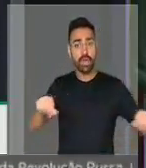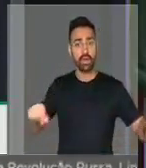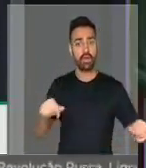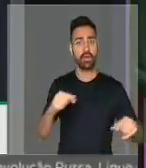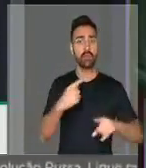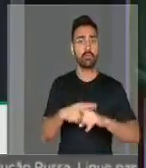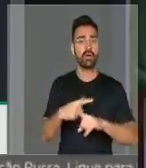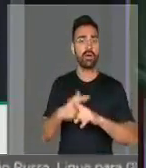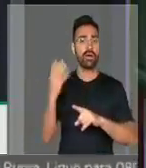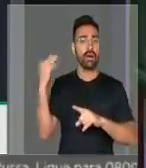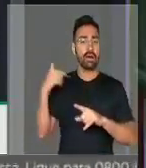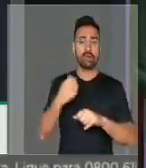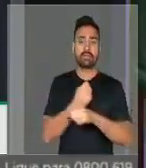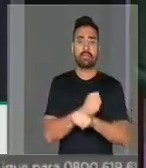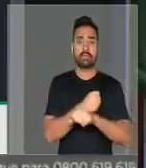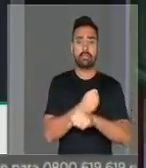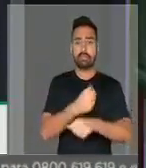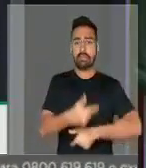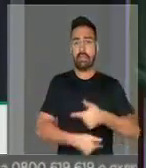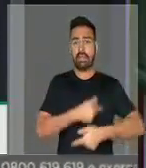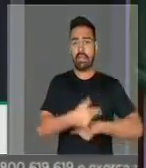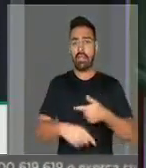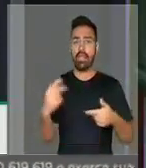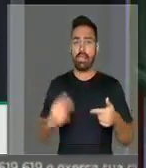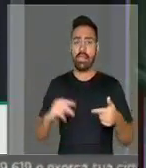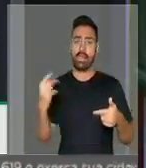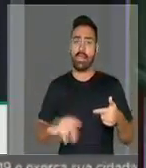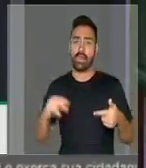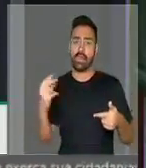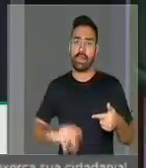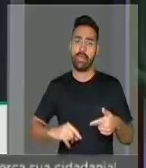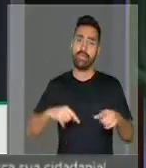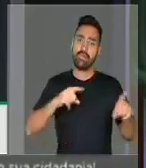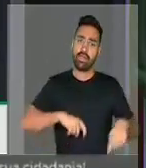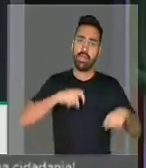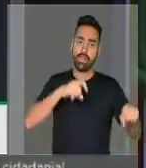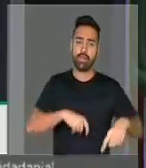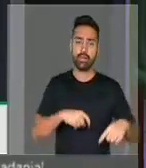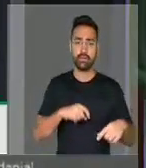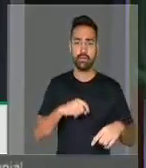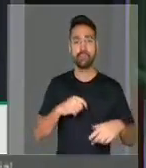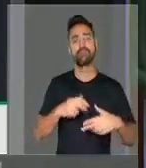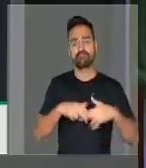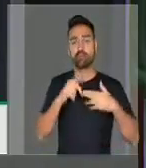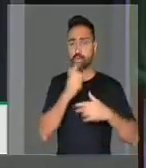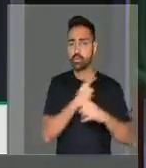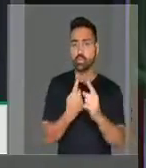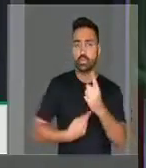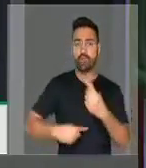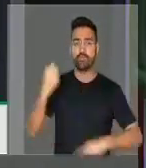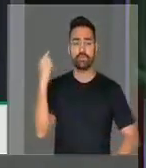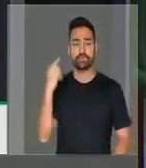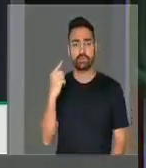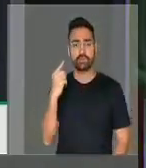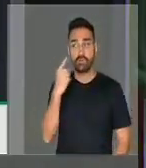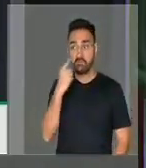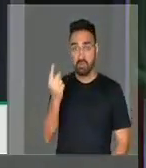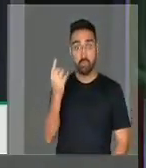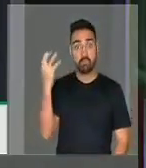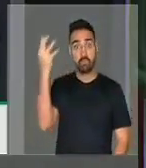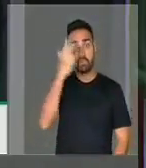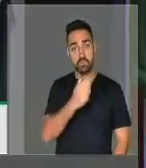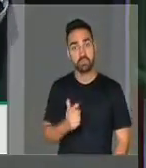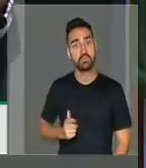os camponeses, os sem terra de lá, não haveria revolução. Portanto, veja que conjugação